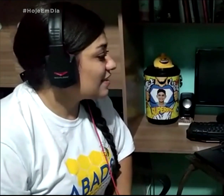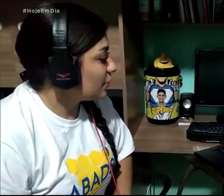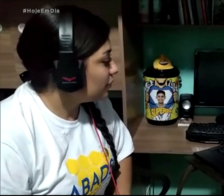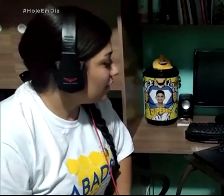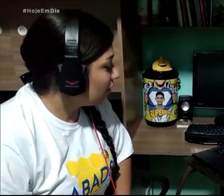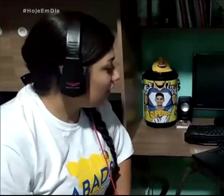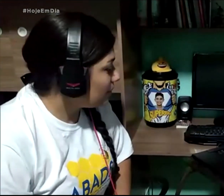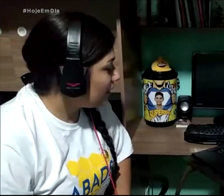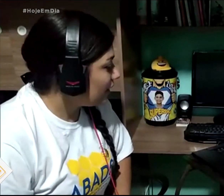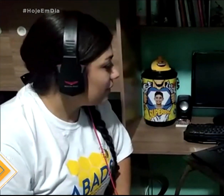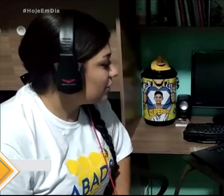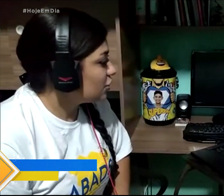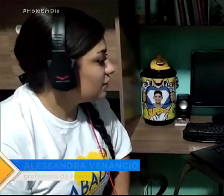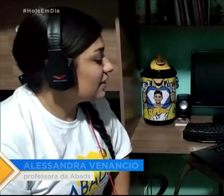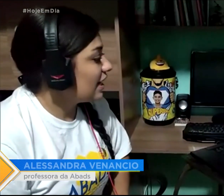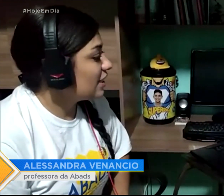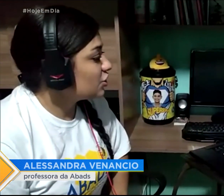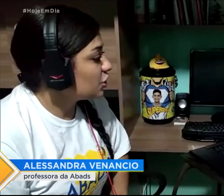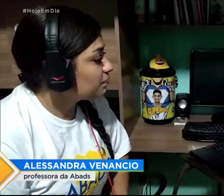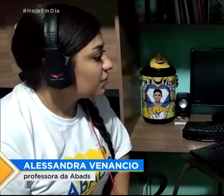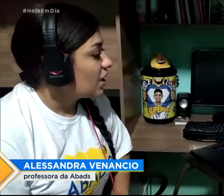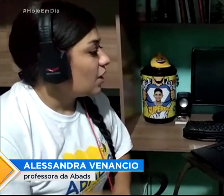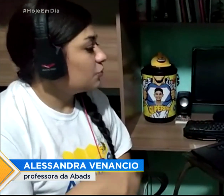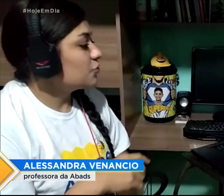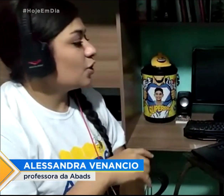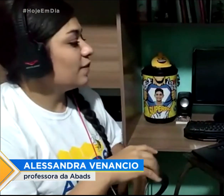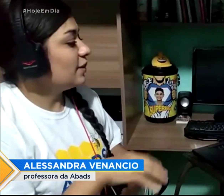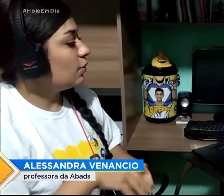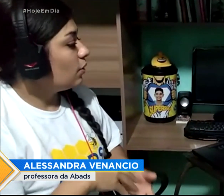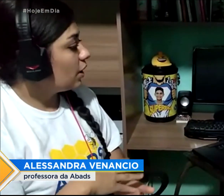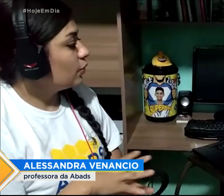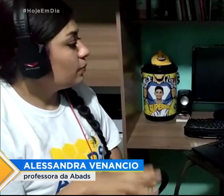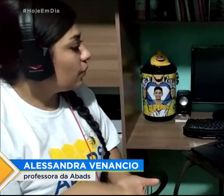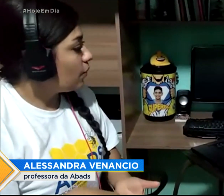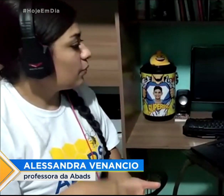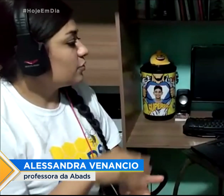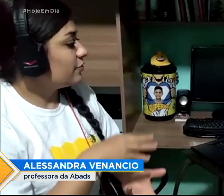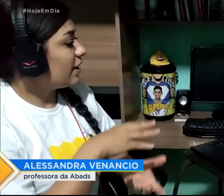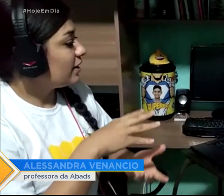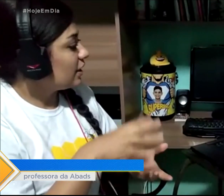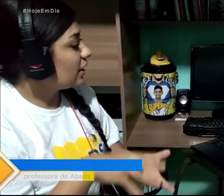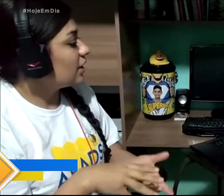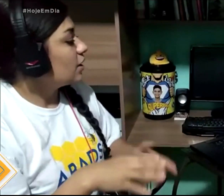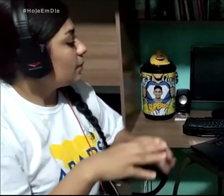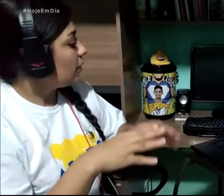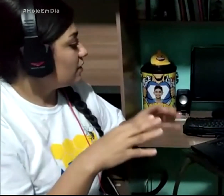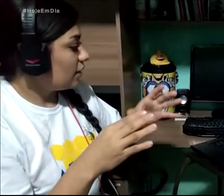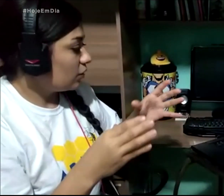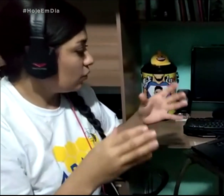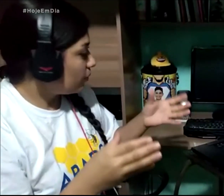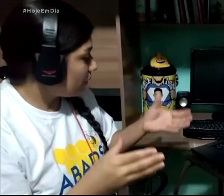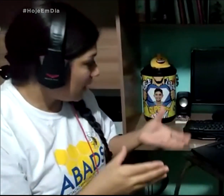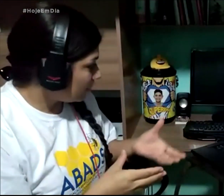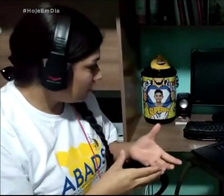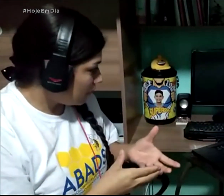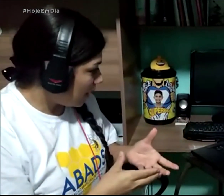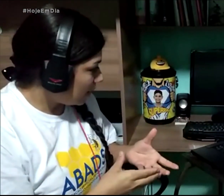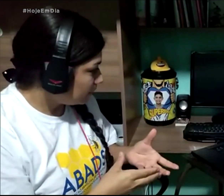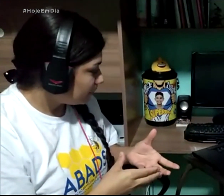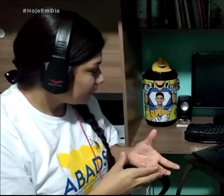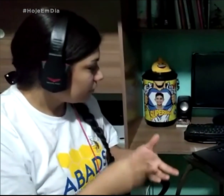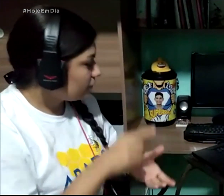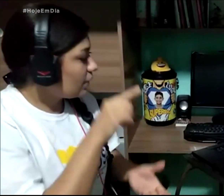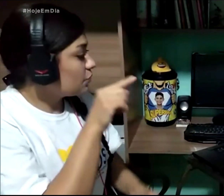que estar executando, né, pai? Uma atividade onde o senhor vai estar colocando um pouco de farinha, pode ser dentro de um prato,